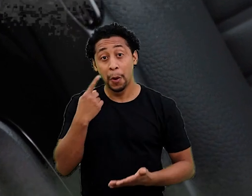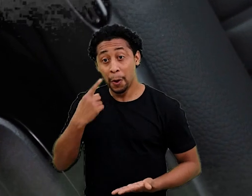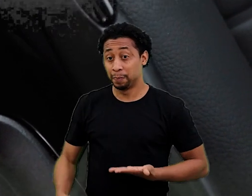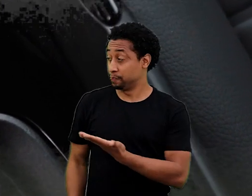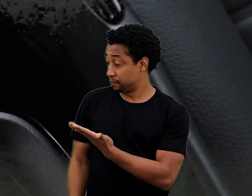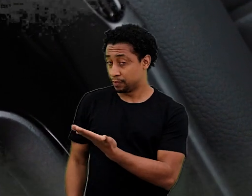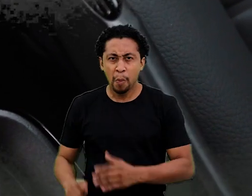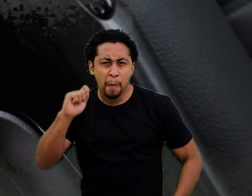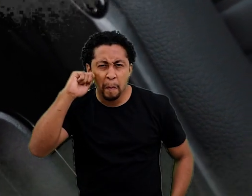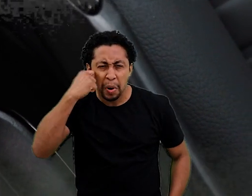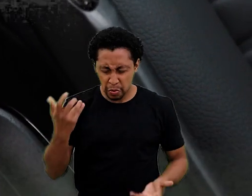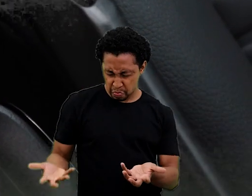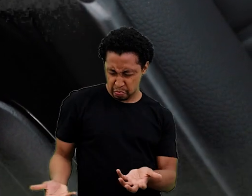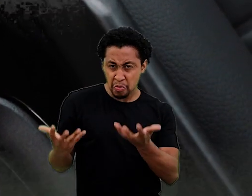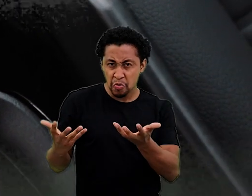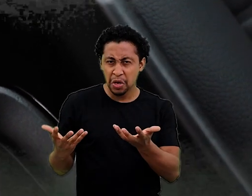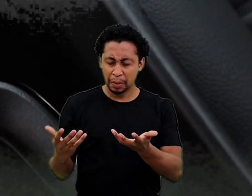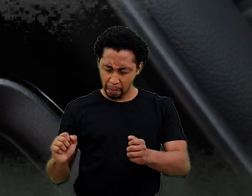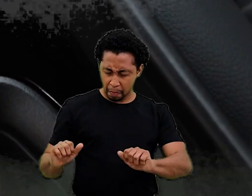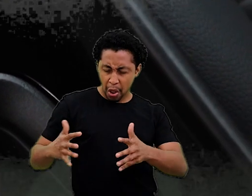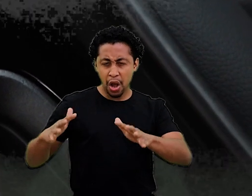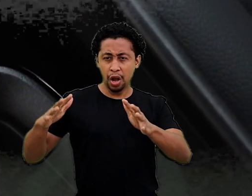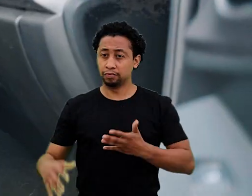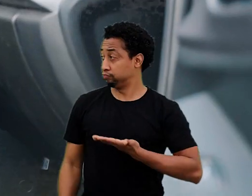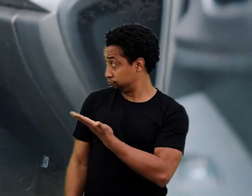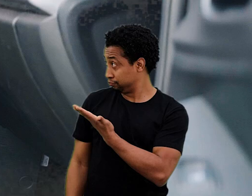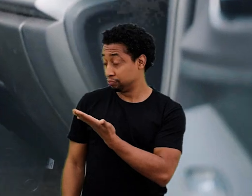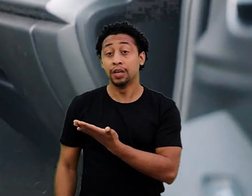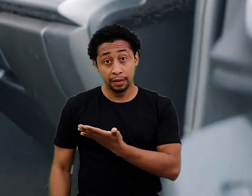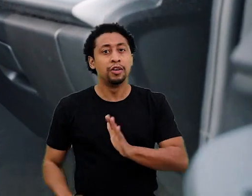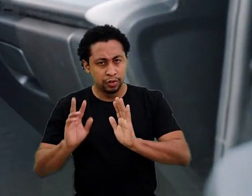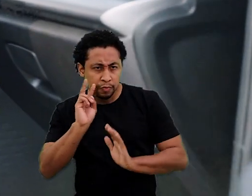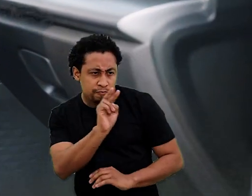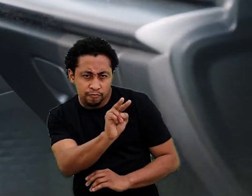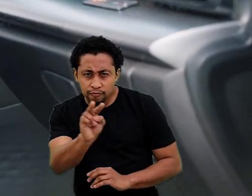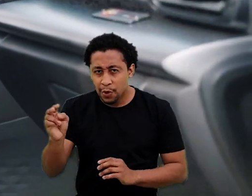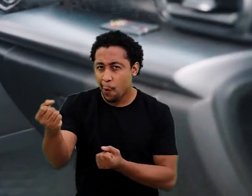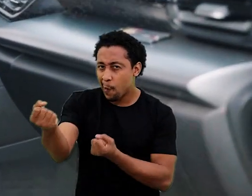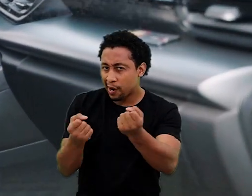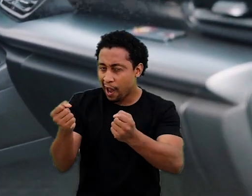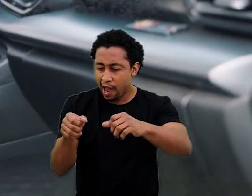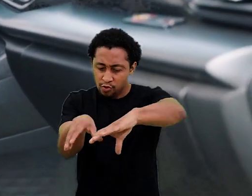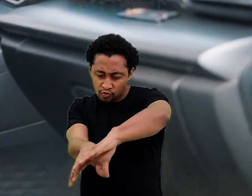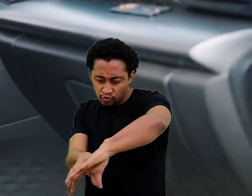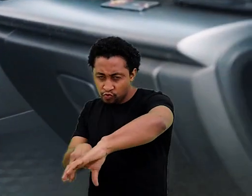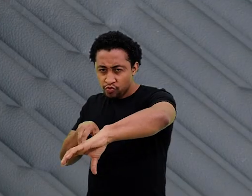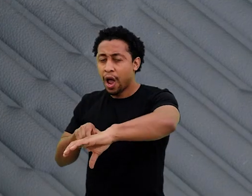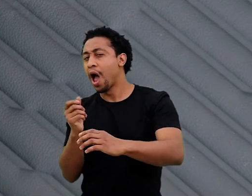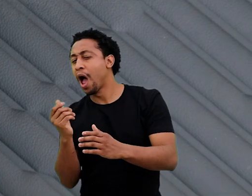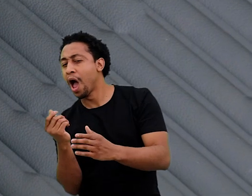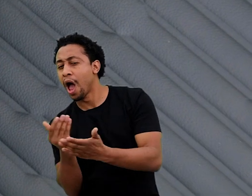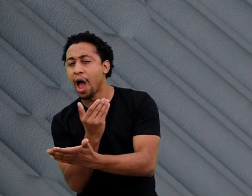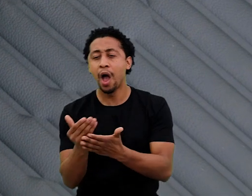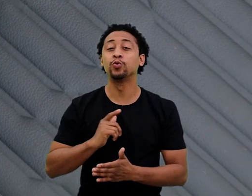especial, o acabamento é Black Piano, mas a gente já viu na sócio divulgação que as versões de entrada contam com esse acabamento aqui acetinado em prata.